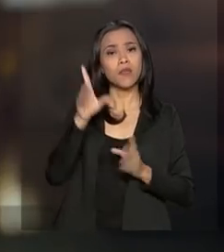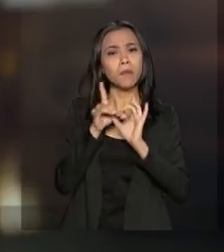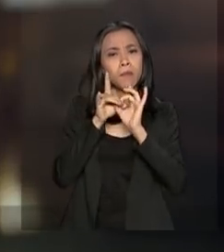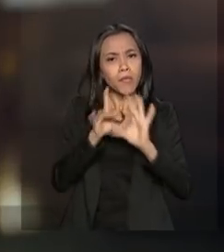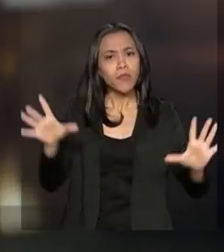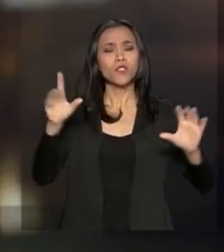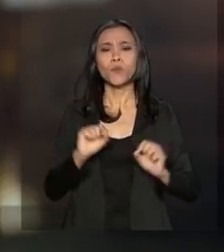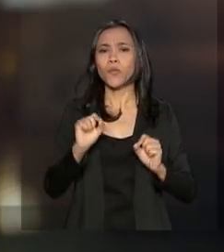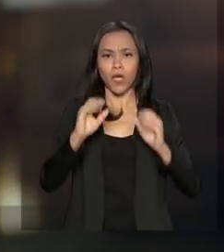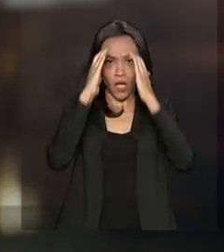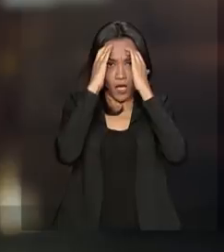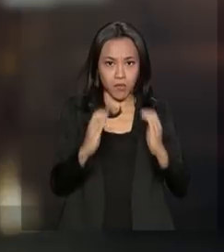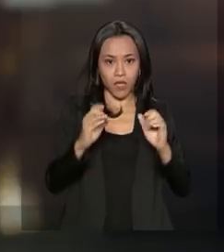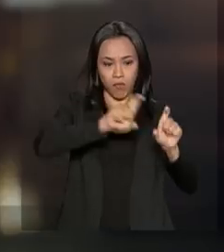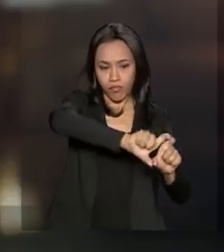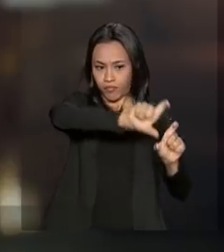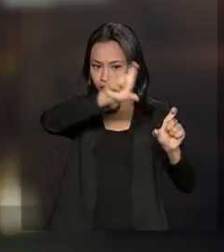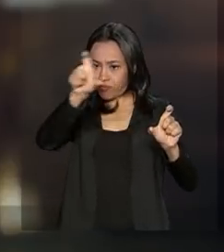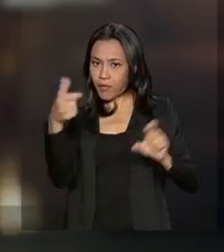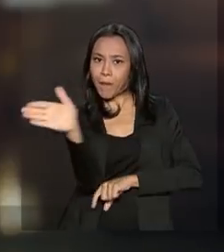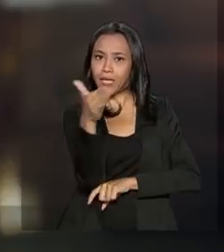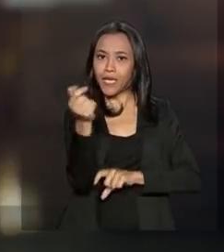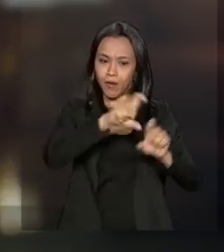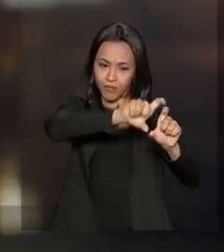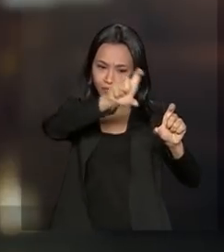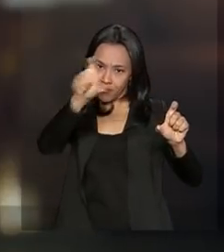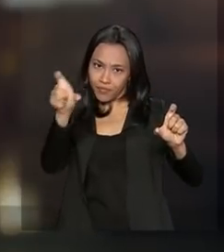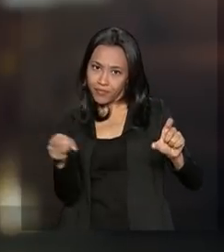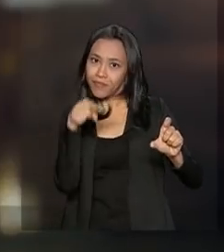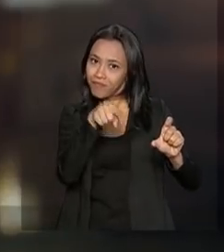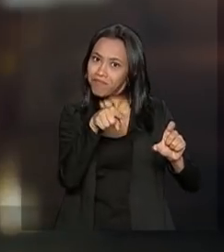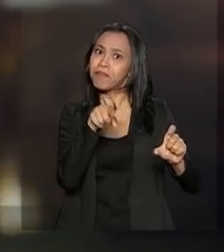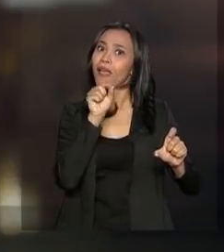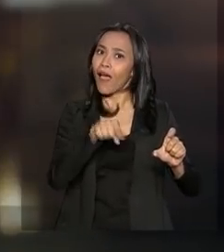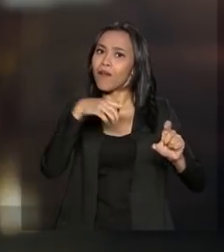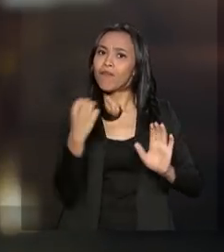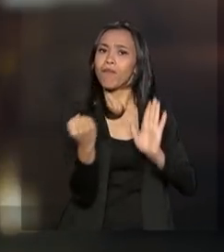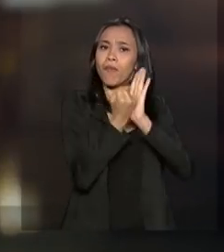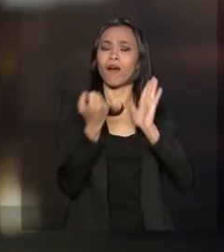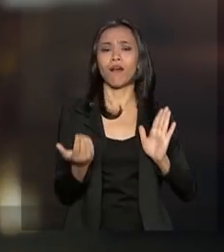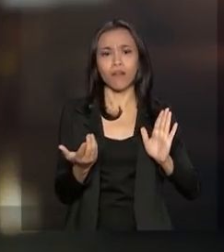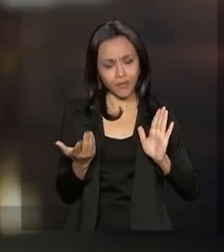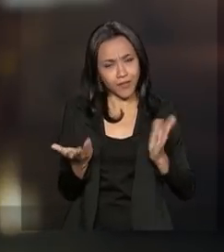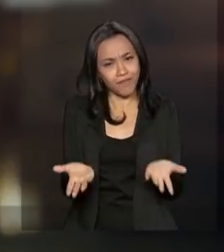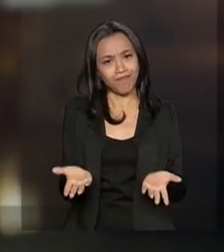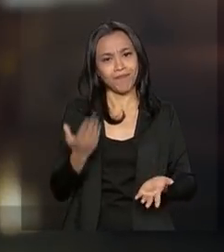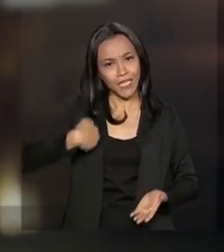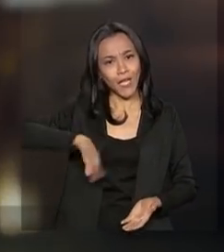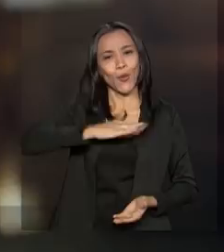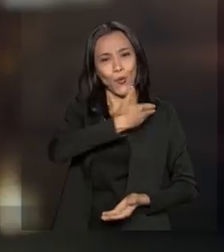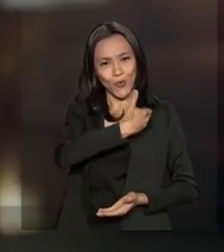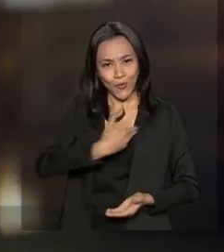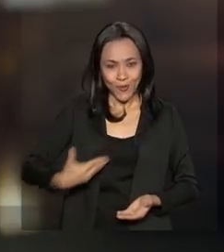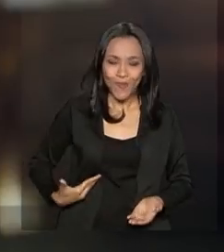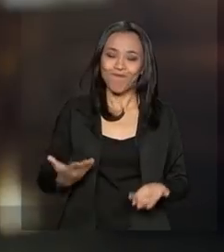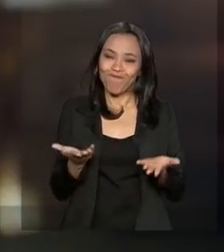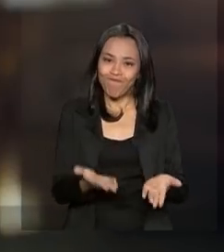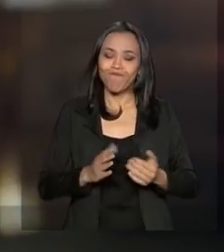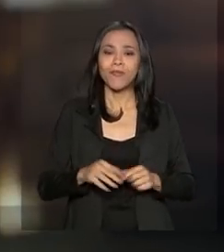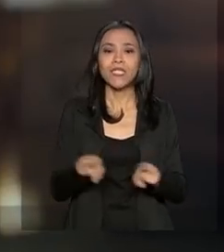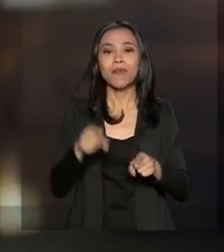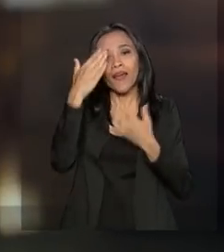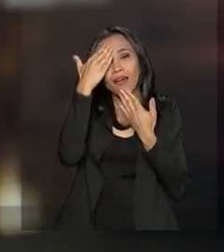valer a ordem e progresso estampado na nossa bandeira e que se tornou a marca da nossa gestão.